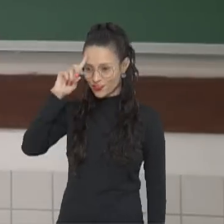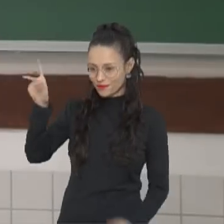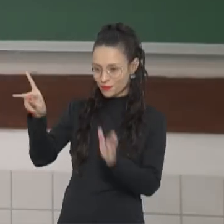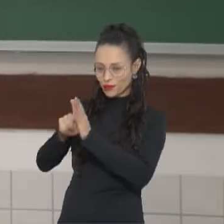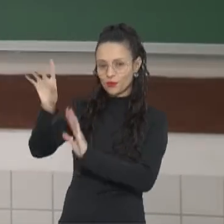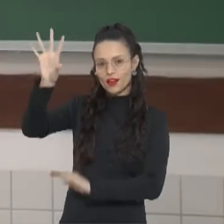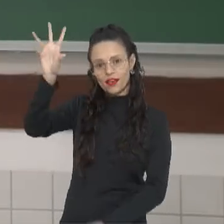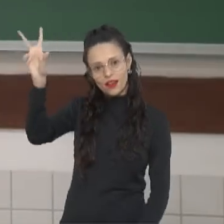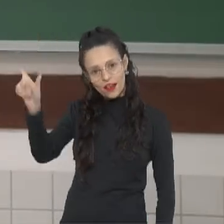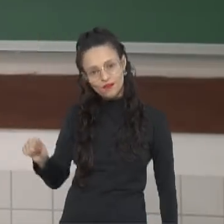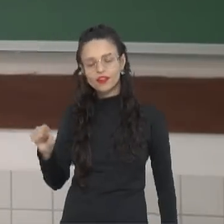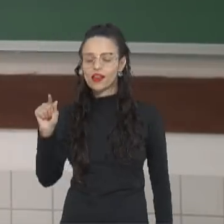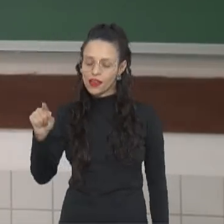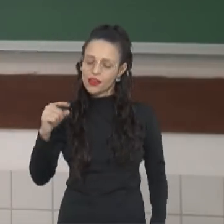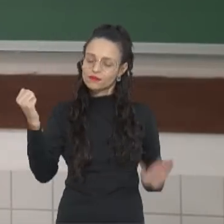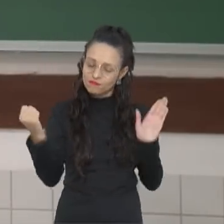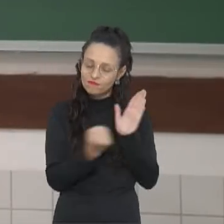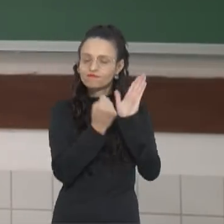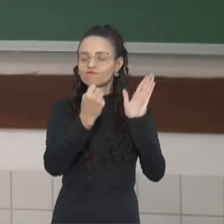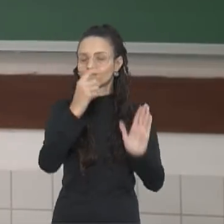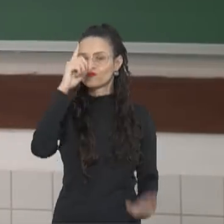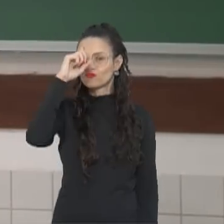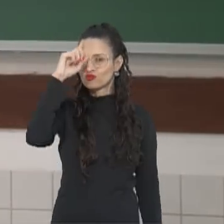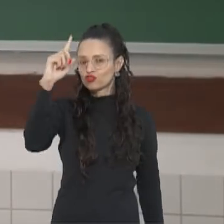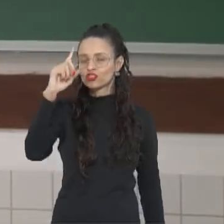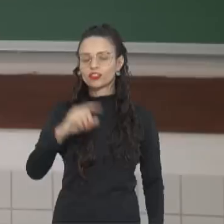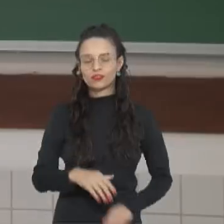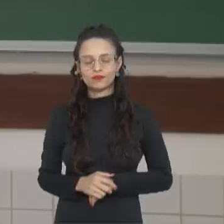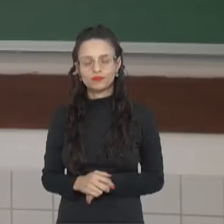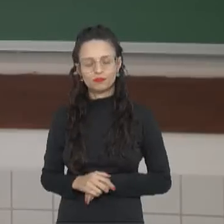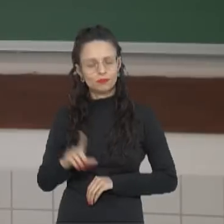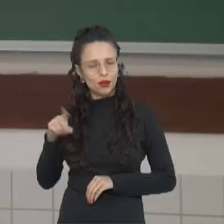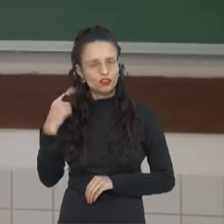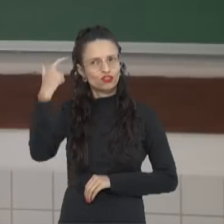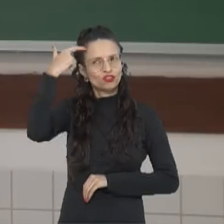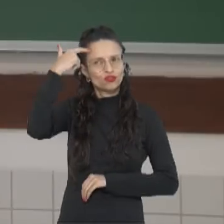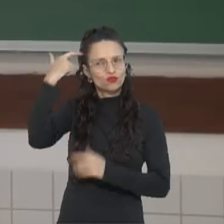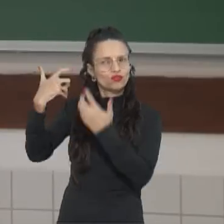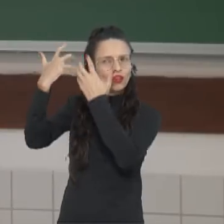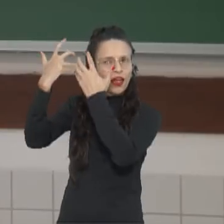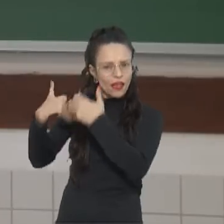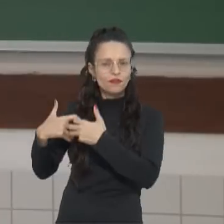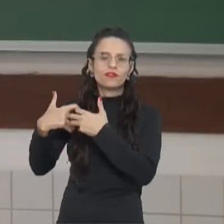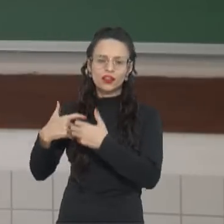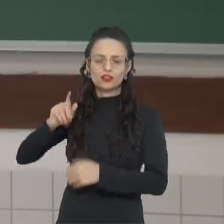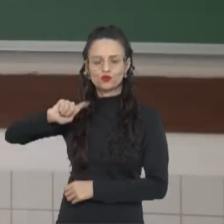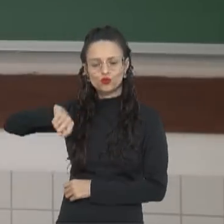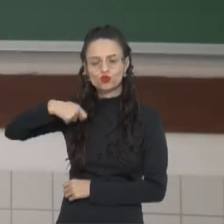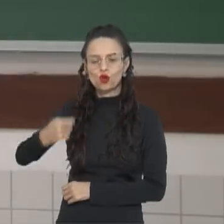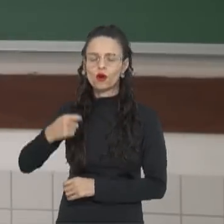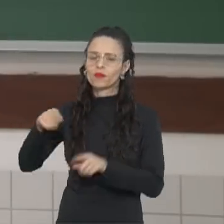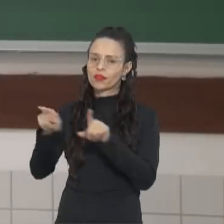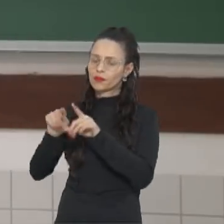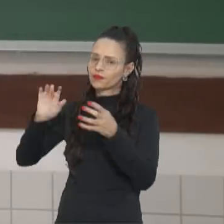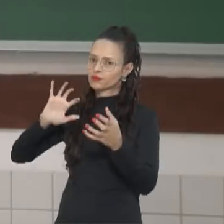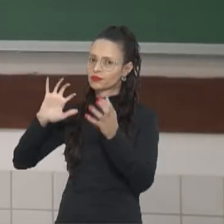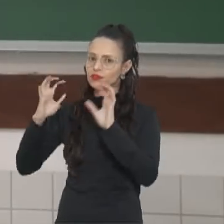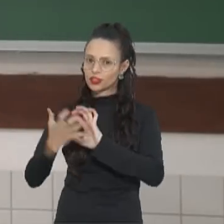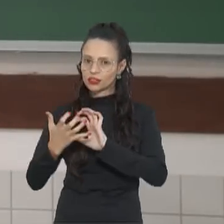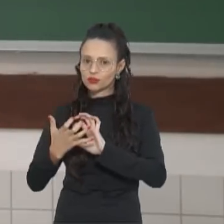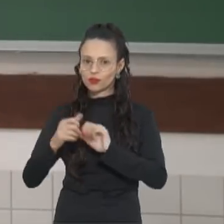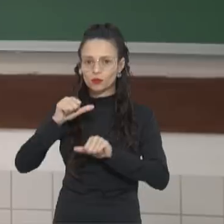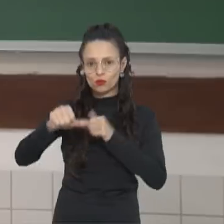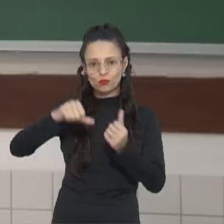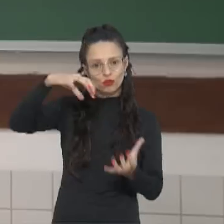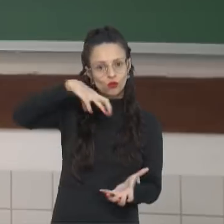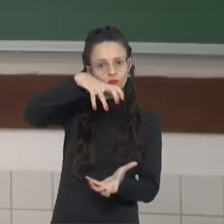mais uma dessas datas aí pra gente, de questionamento, de revisitação, de transformação no mundo